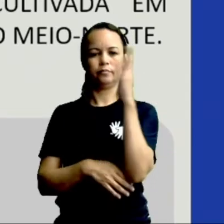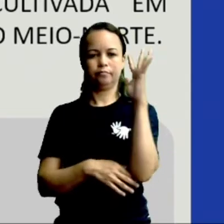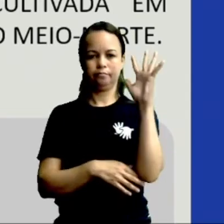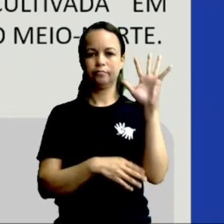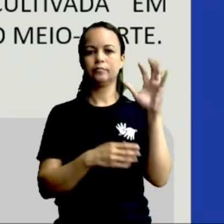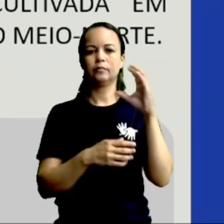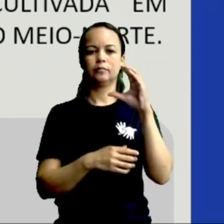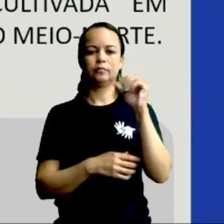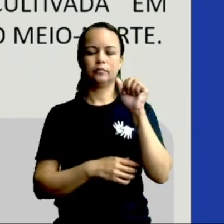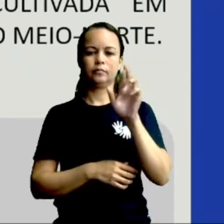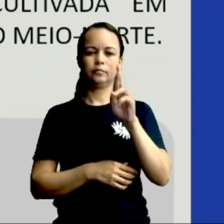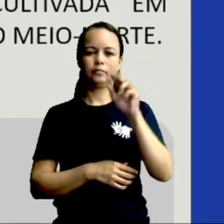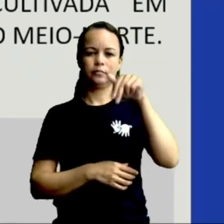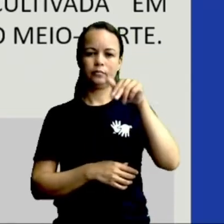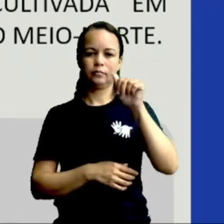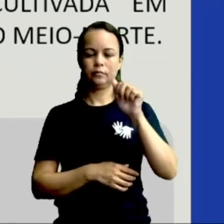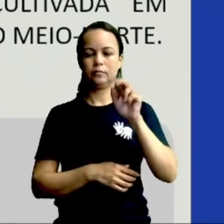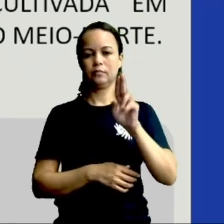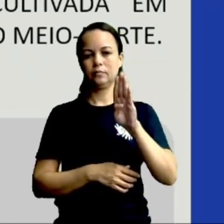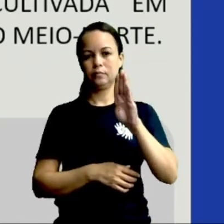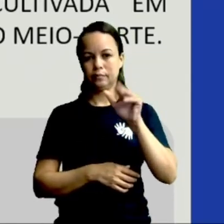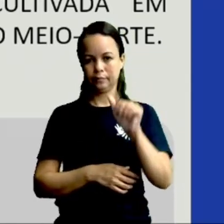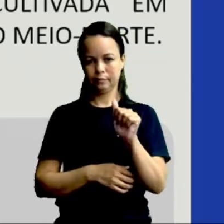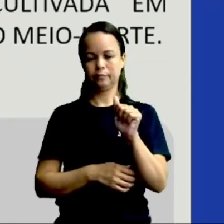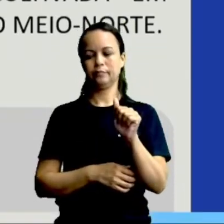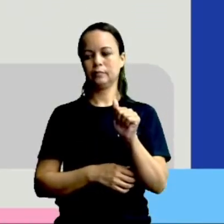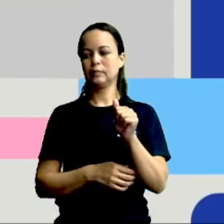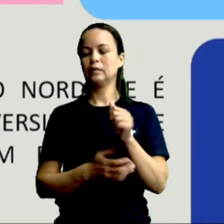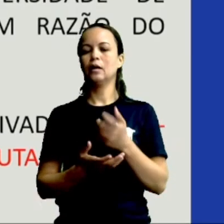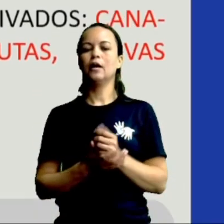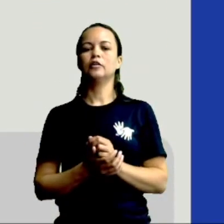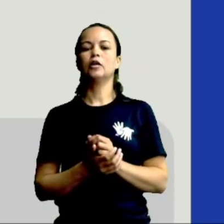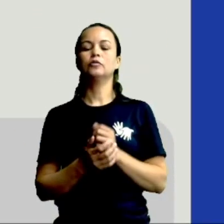tá? Na região do Rio Grande do Norte.